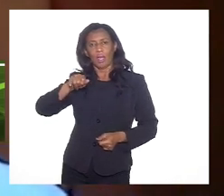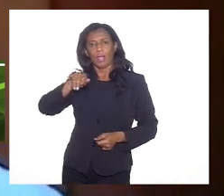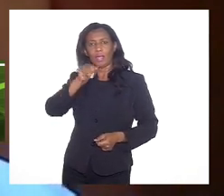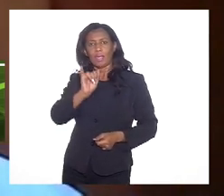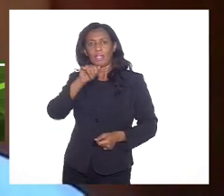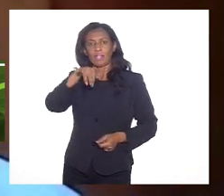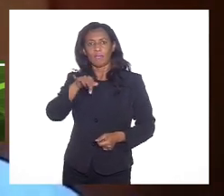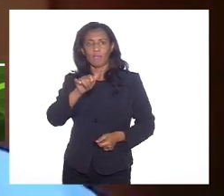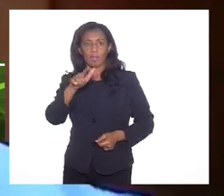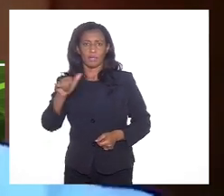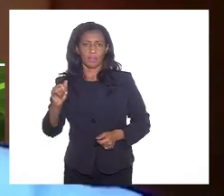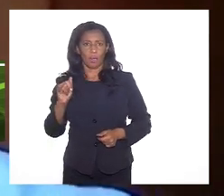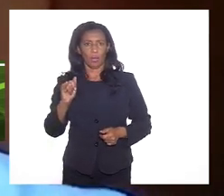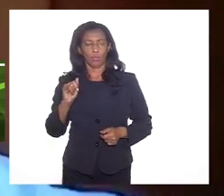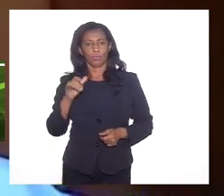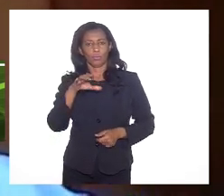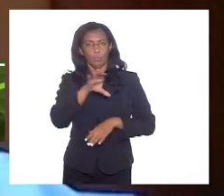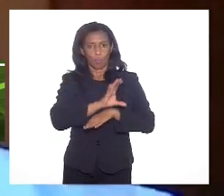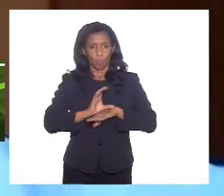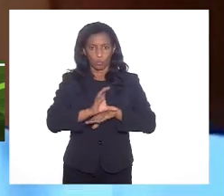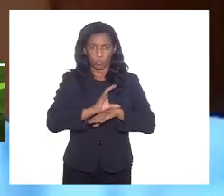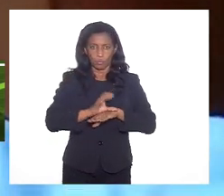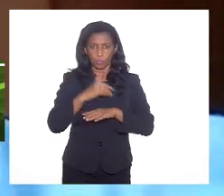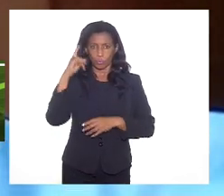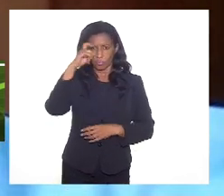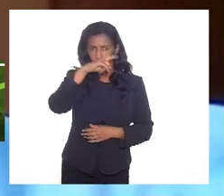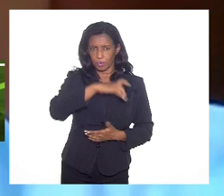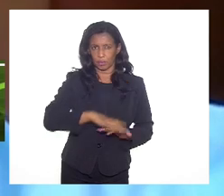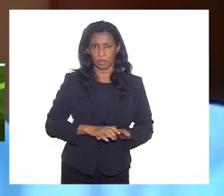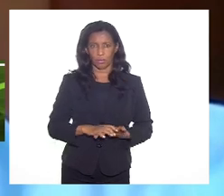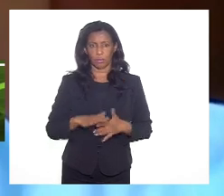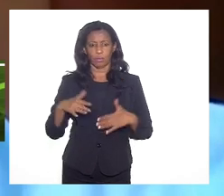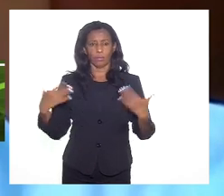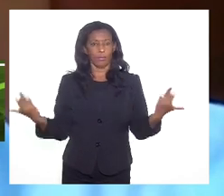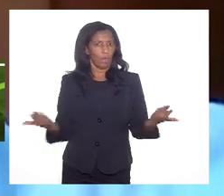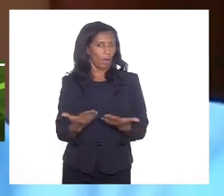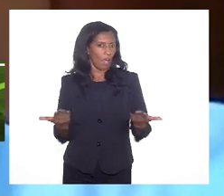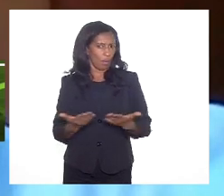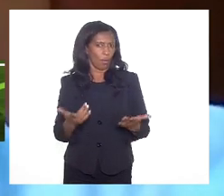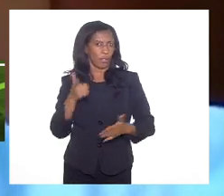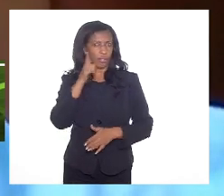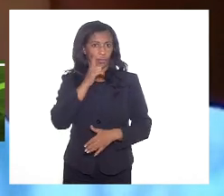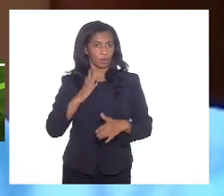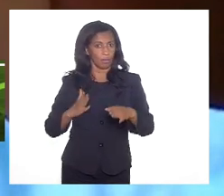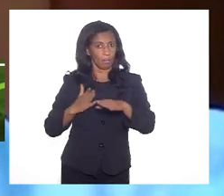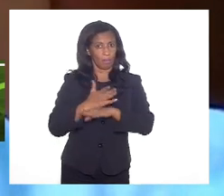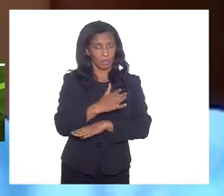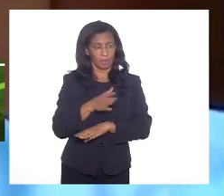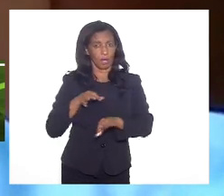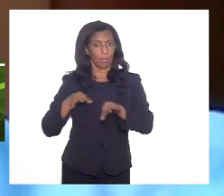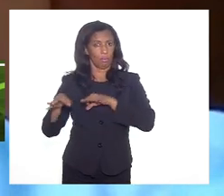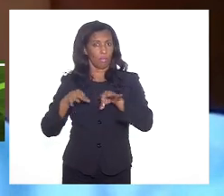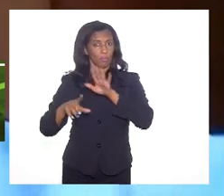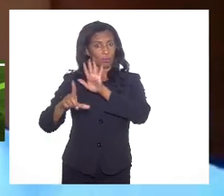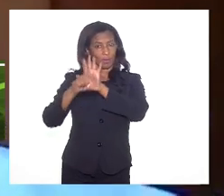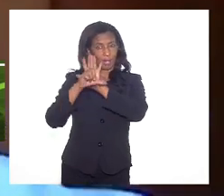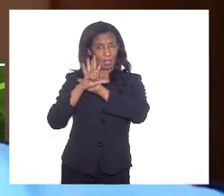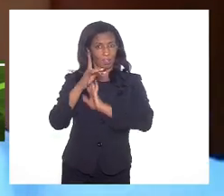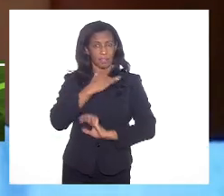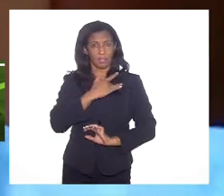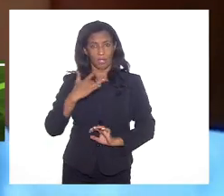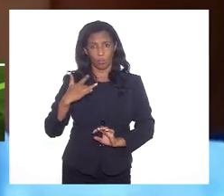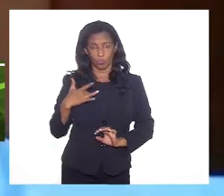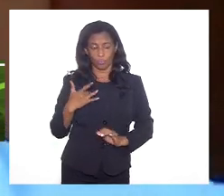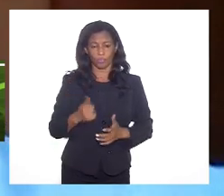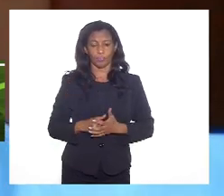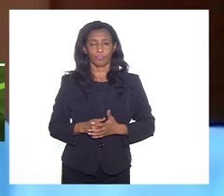dispositivo constitucional. Eu acho que vai ser muito difícil. Por exemplo, agora a gente conseguiu aprovar um ajuste na lei do PCSS da saúde, a Assembleia fez